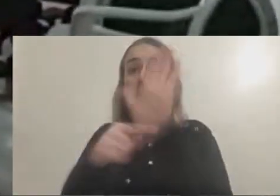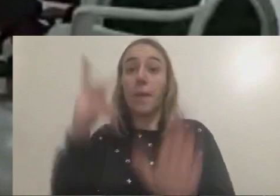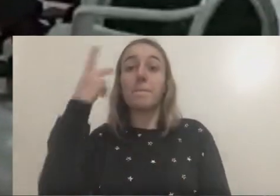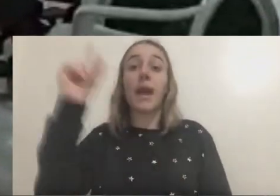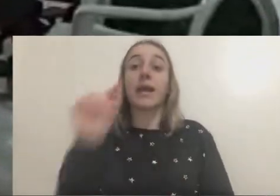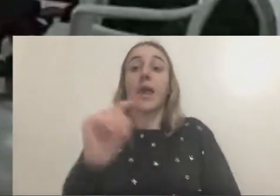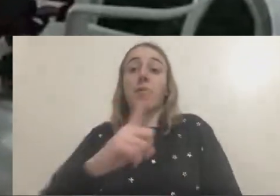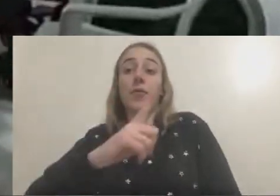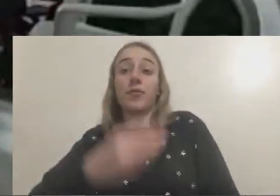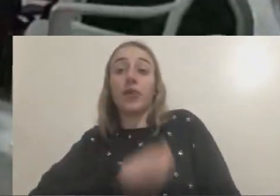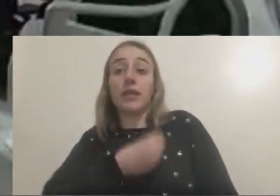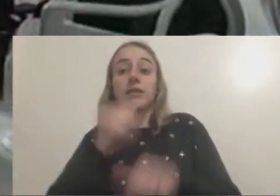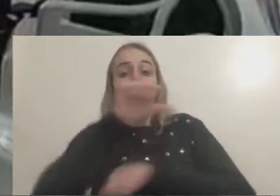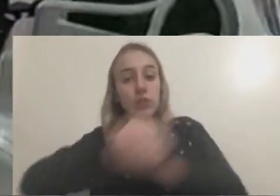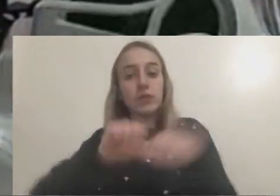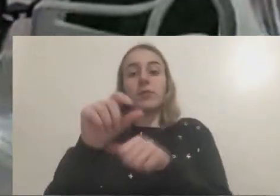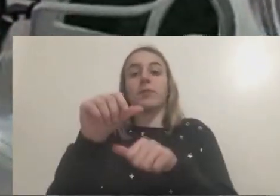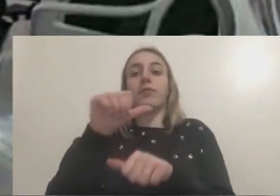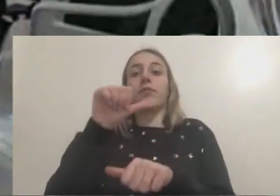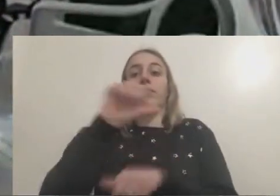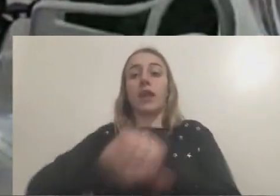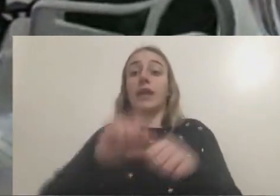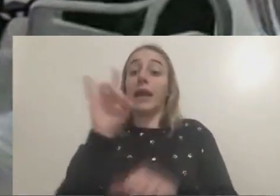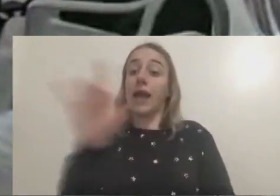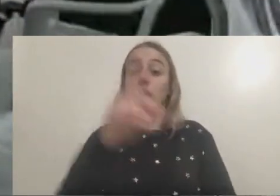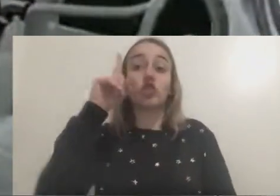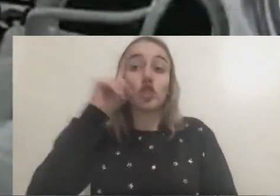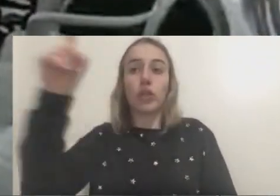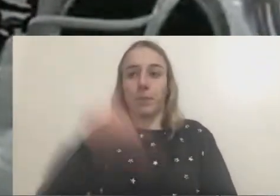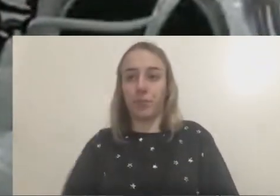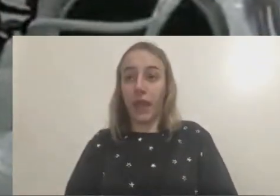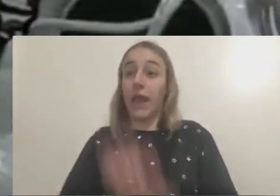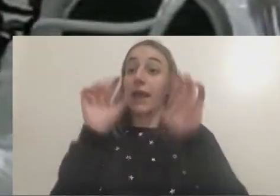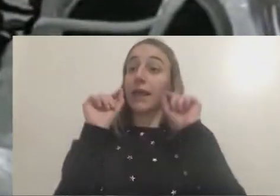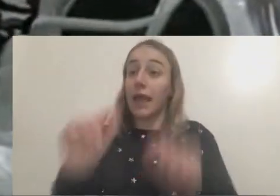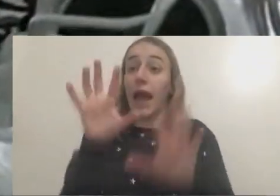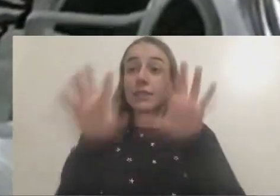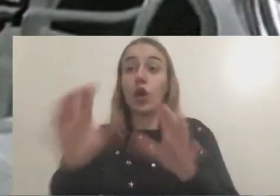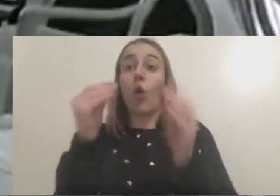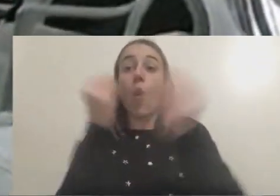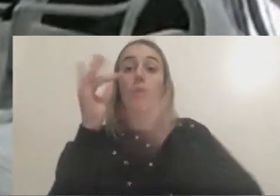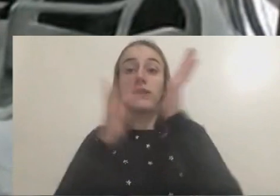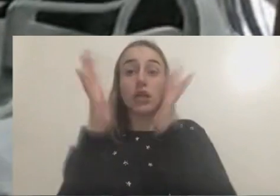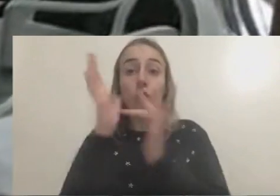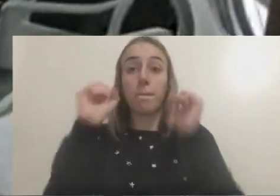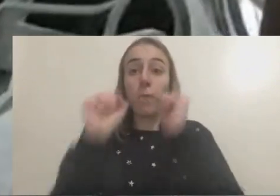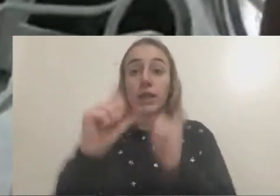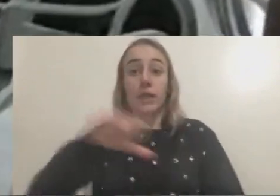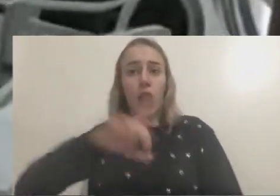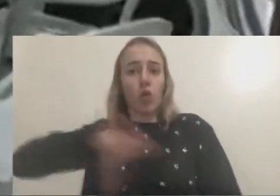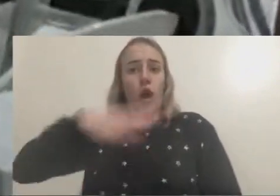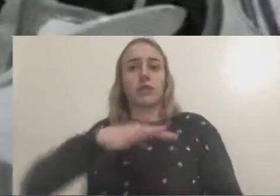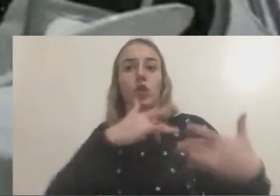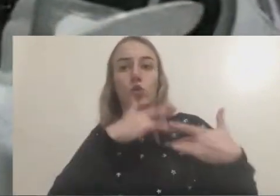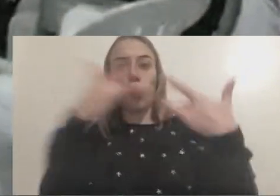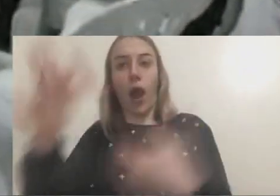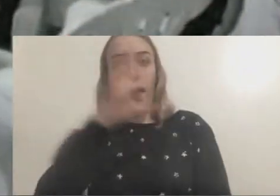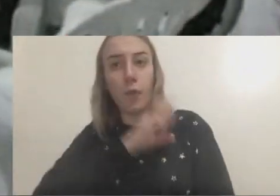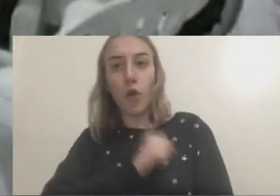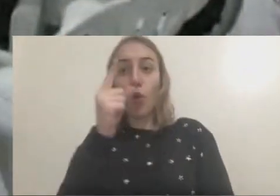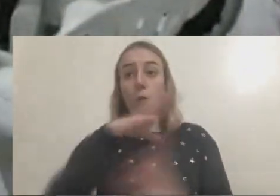como um corpo Possamos viver em harmonia Contribuindo para que vidas Sejam transformadas a cada dia Que assim como Jesus